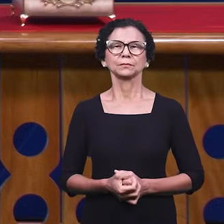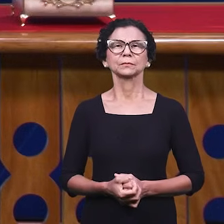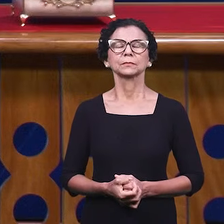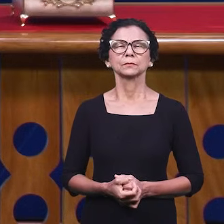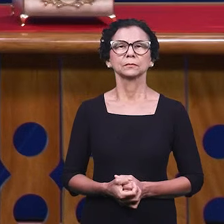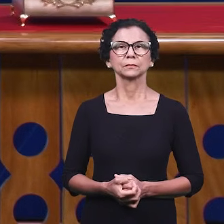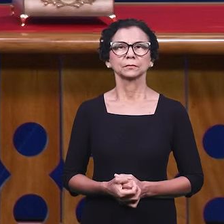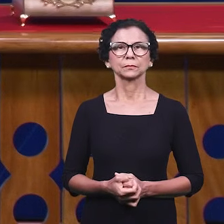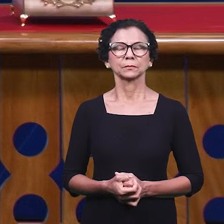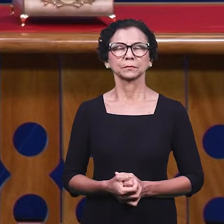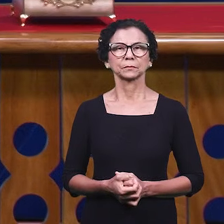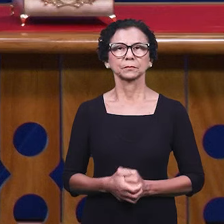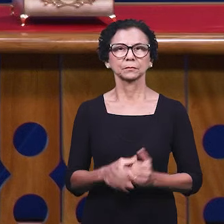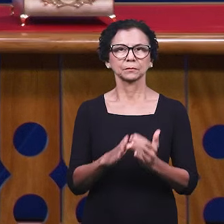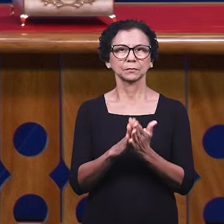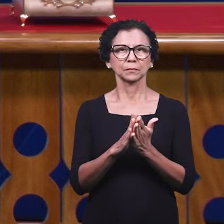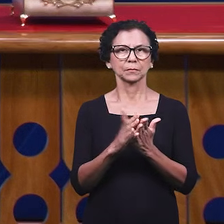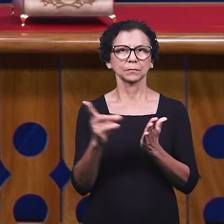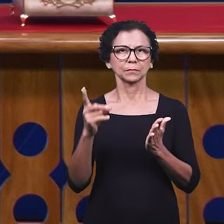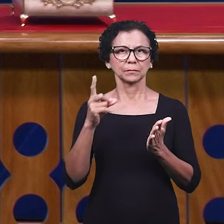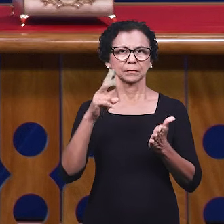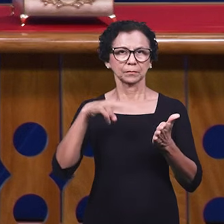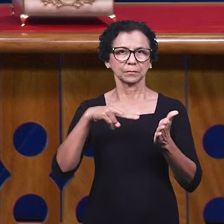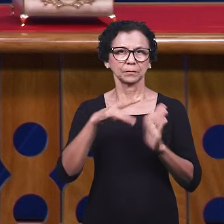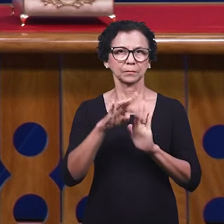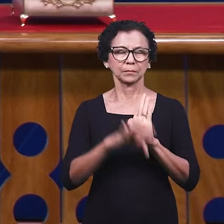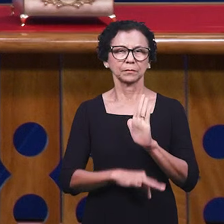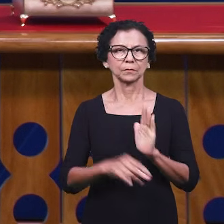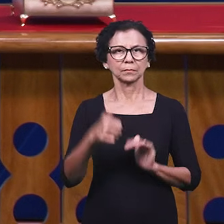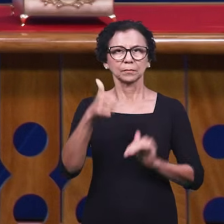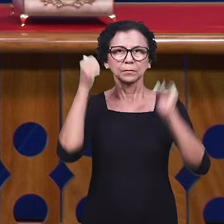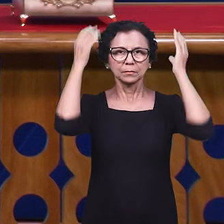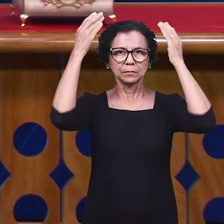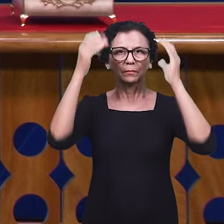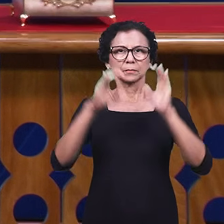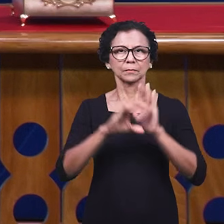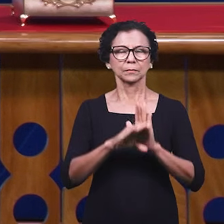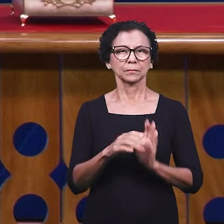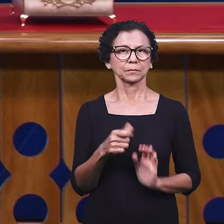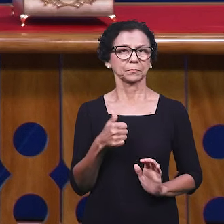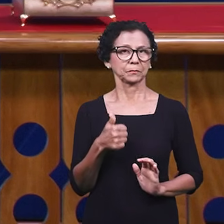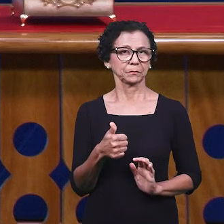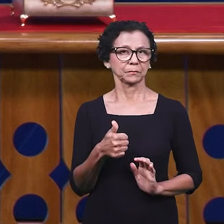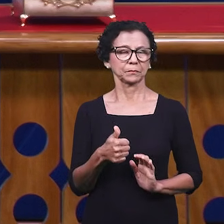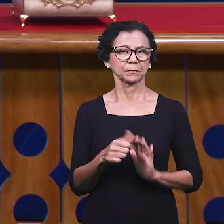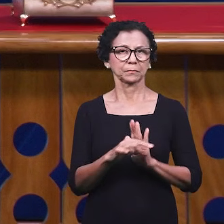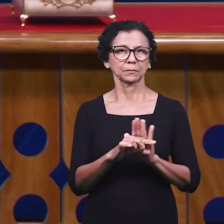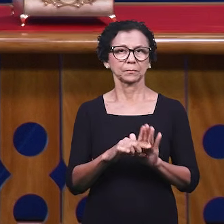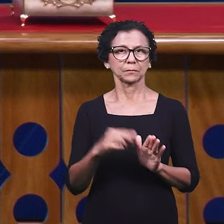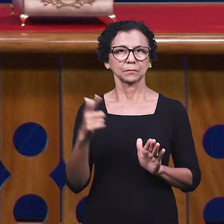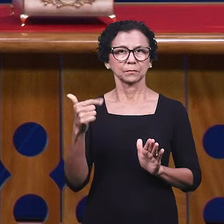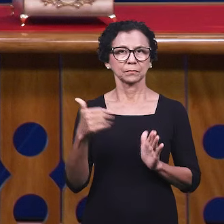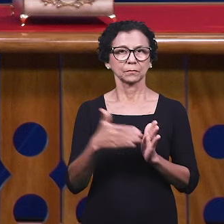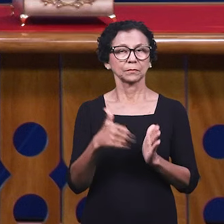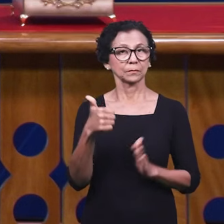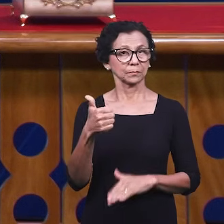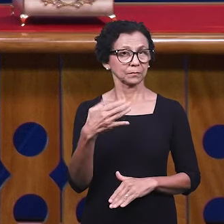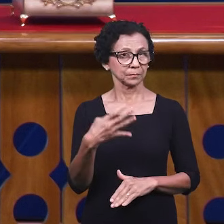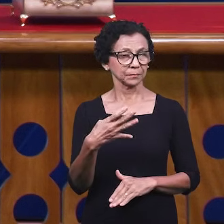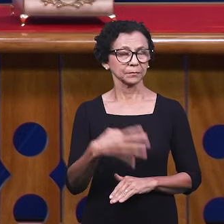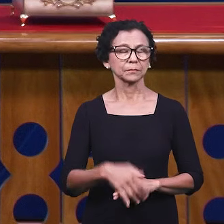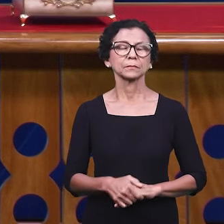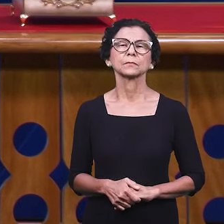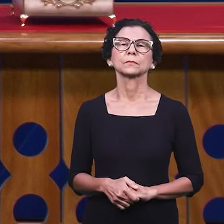Amém. Graças a Deus. Vamos ler um texto que o Senhor separou para nós, que está em 1 Reis, no capítulo 1, dos versos 12